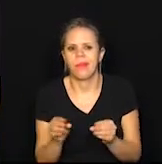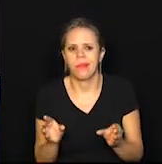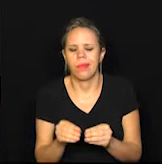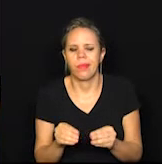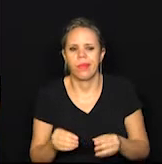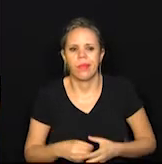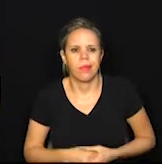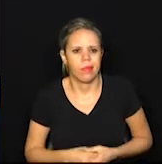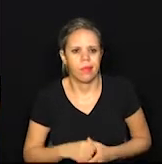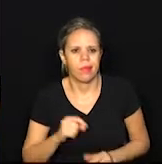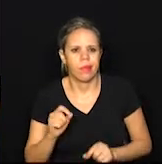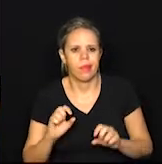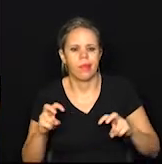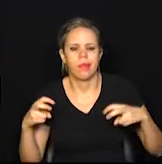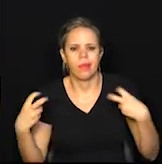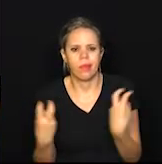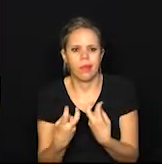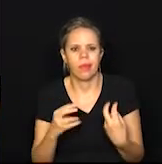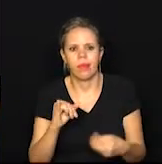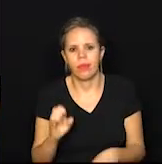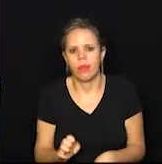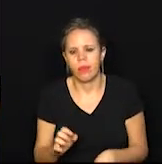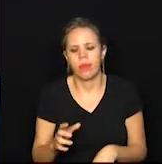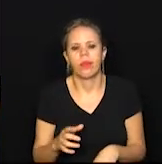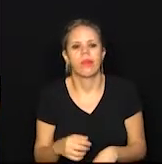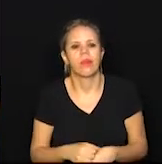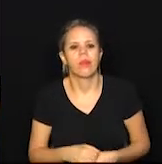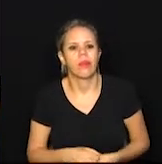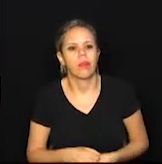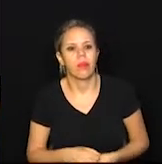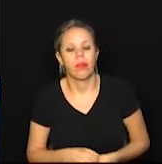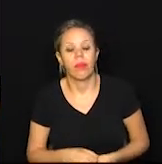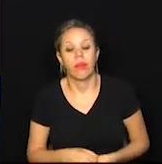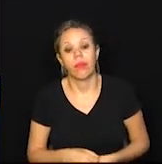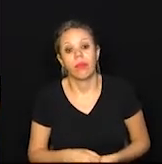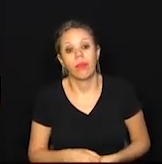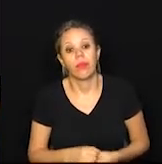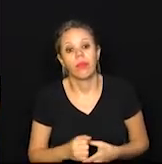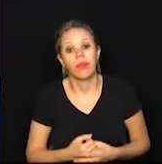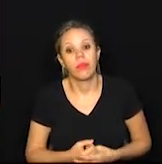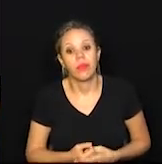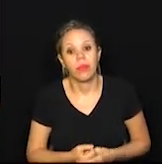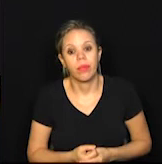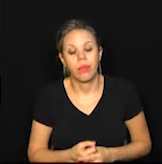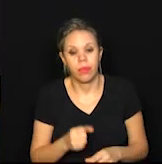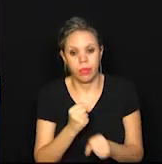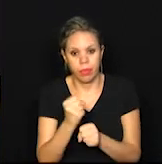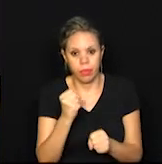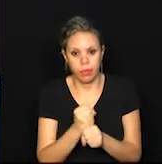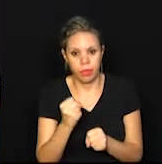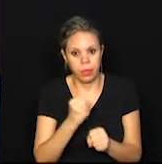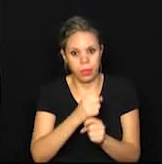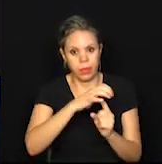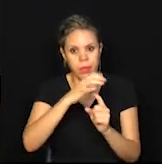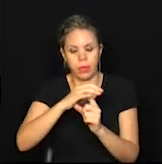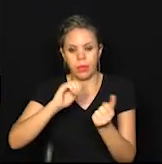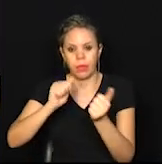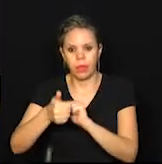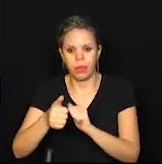é o ginásio Roger Ferreira, a questão do piso do ginásio do Roger Ferreira, a reforma da praça de esporte